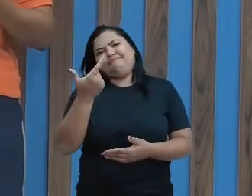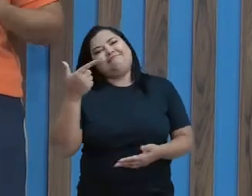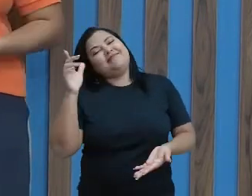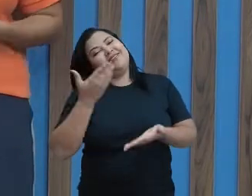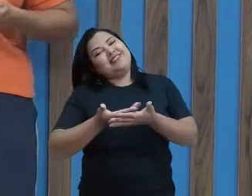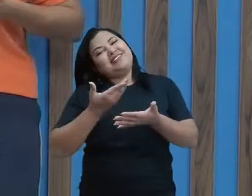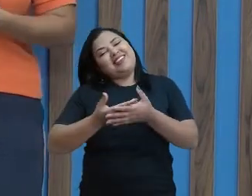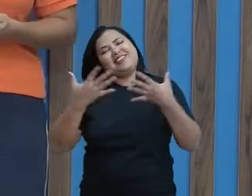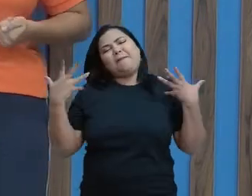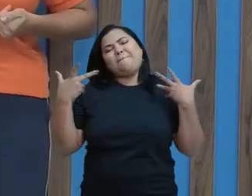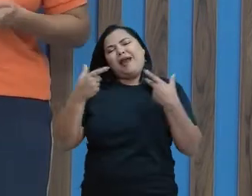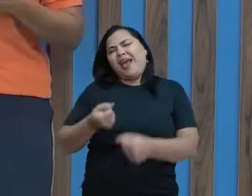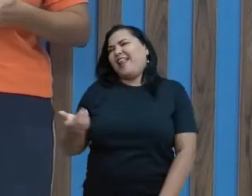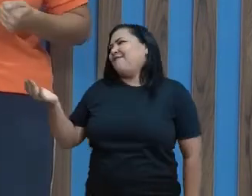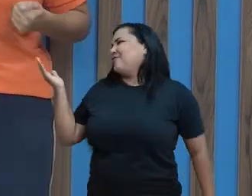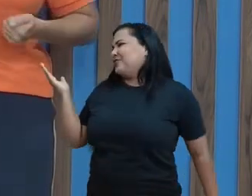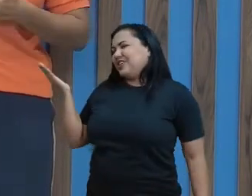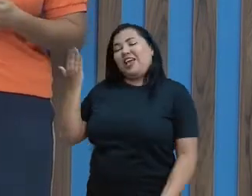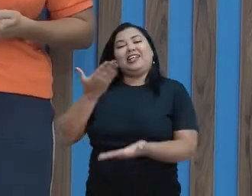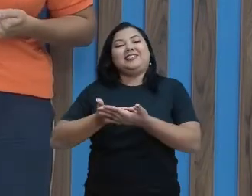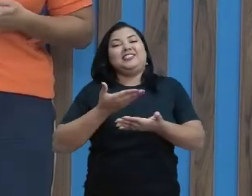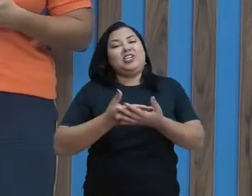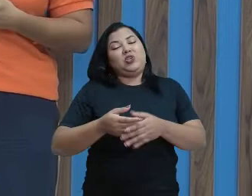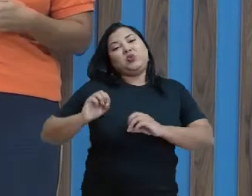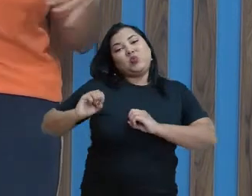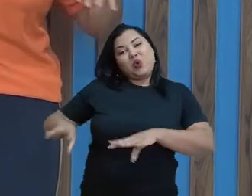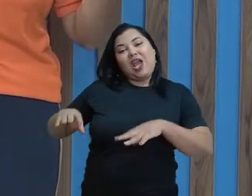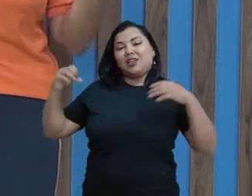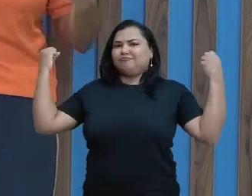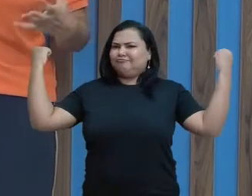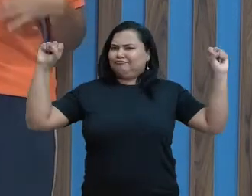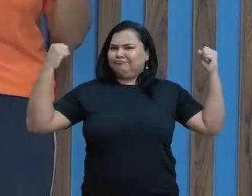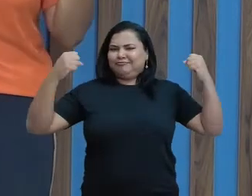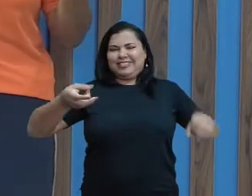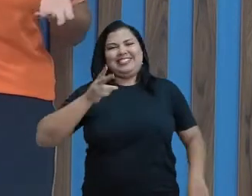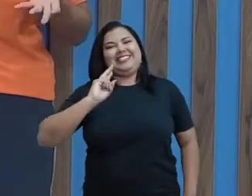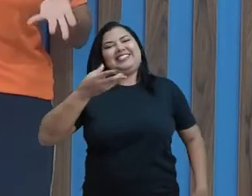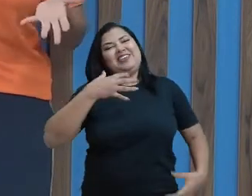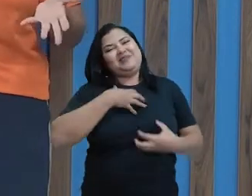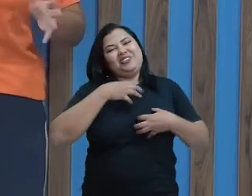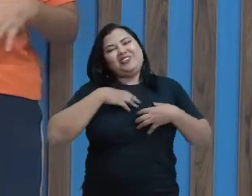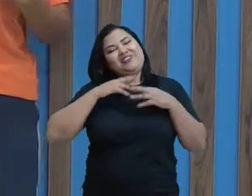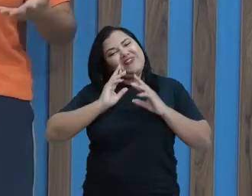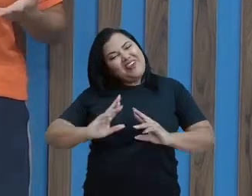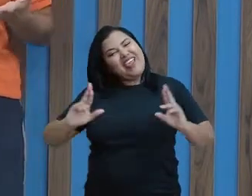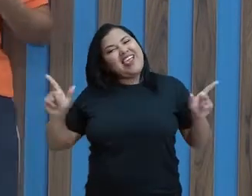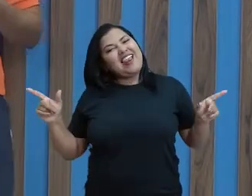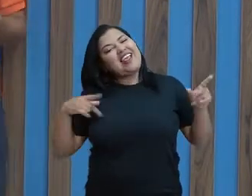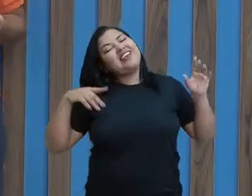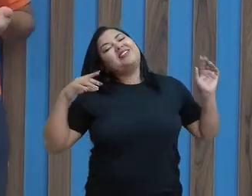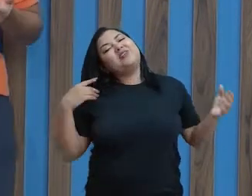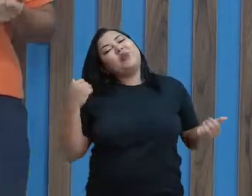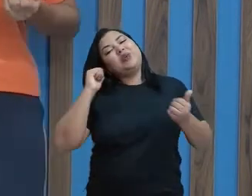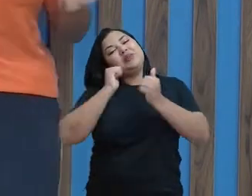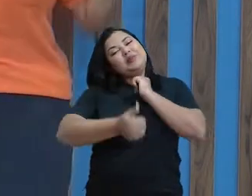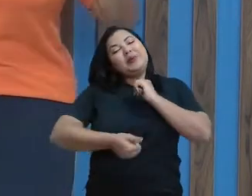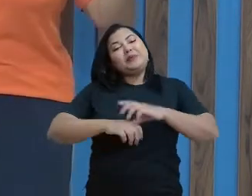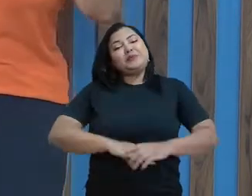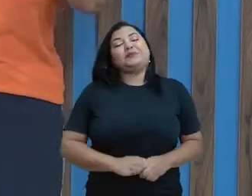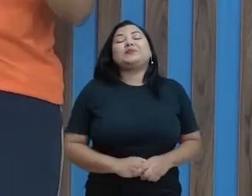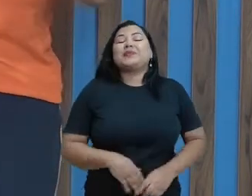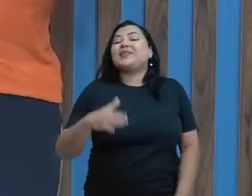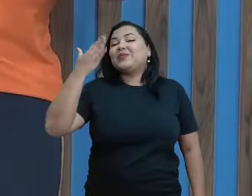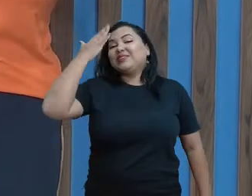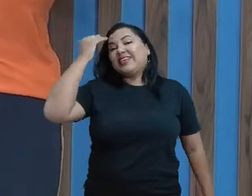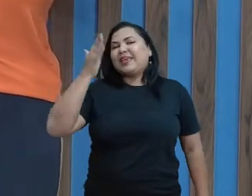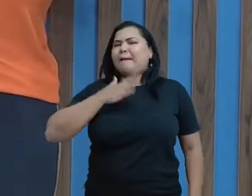aula incrível dos meninos de educação física, né, que trazem sempre uma maneira muito diferente do esporte. E eu sei que